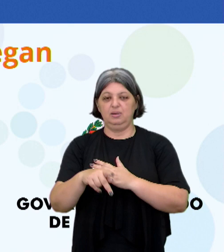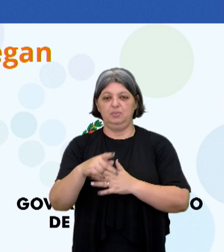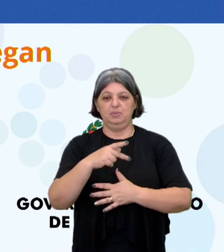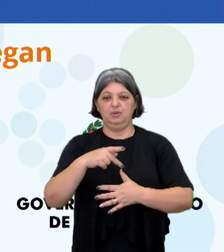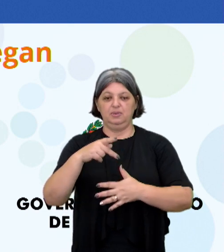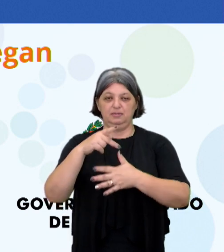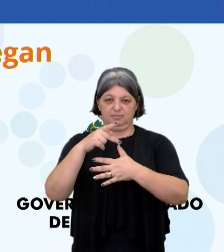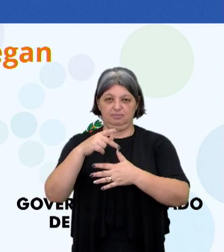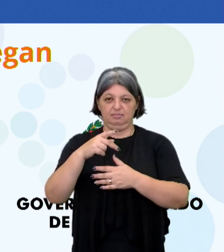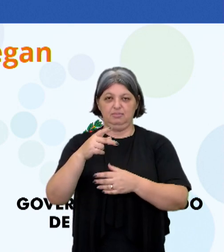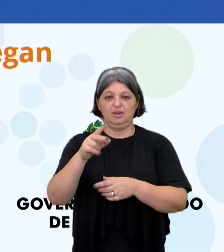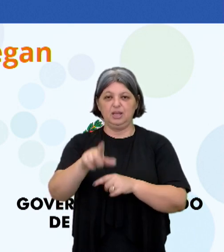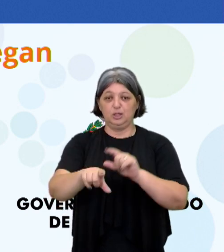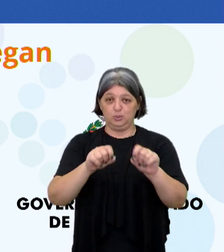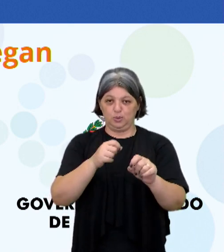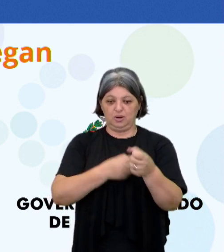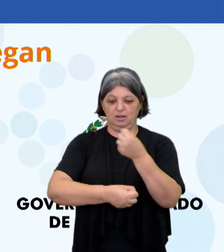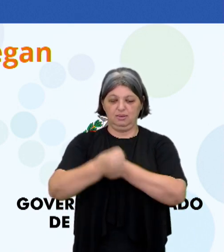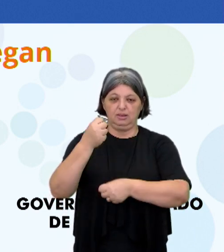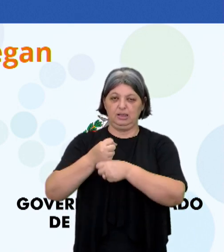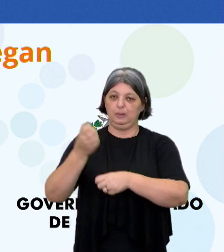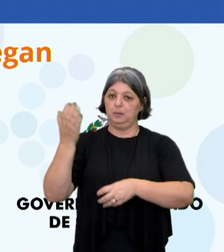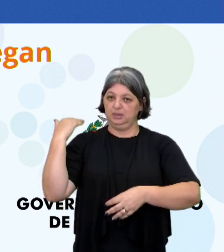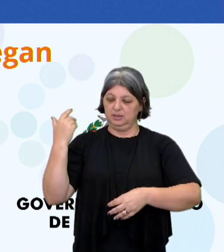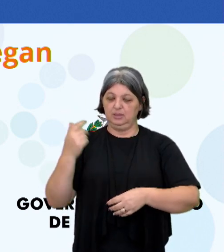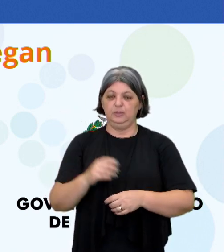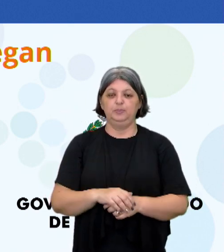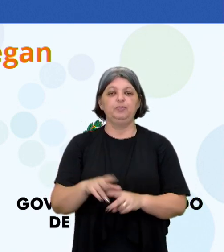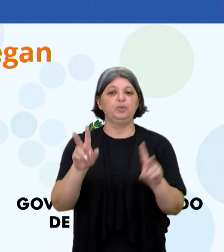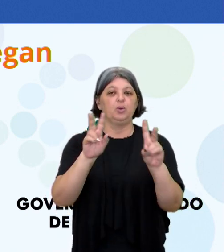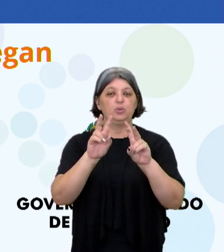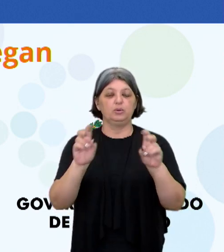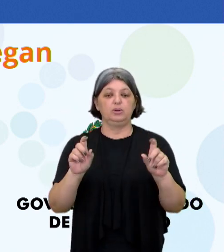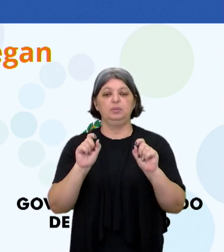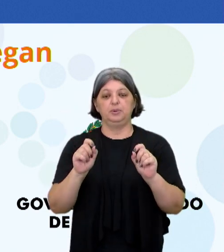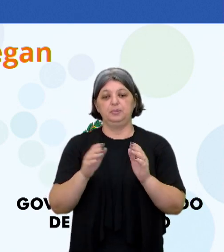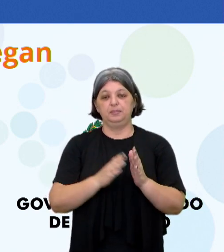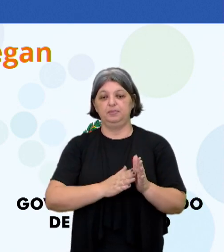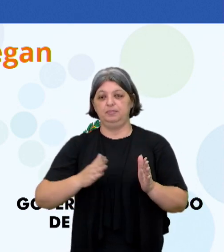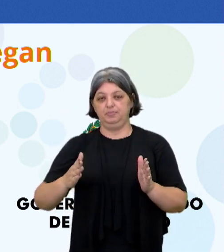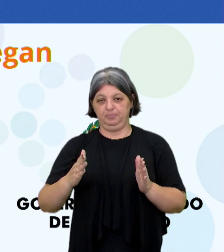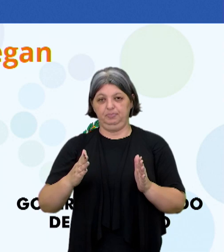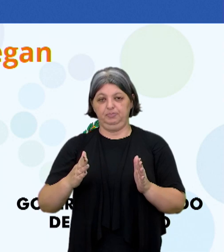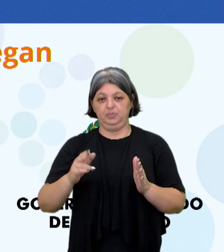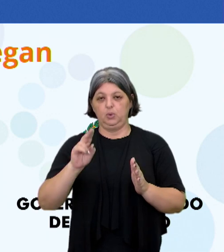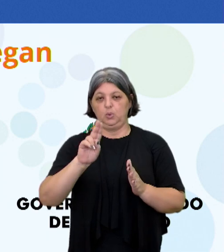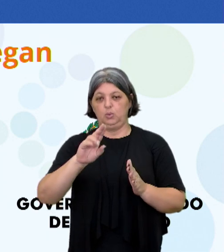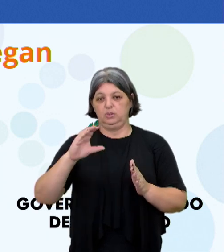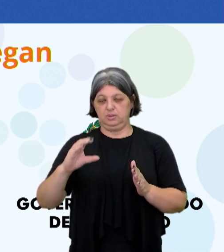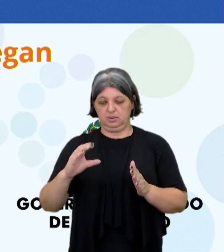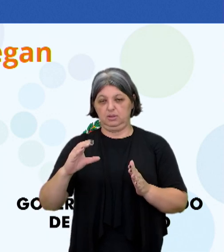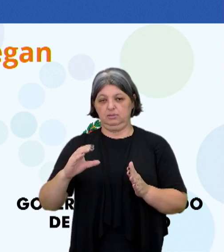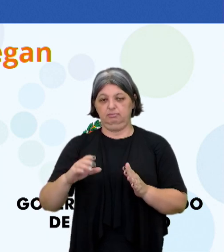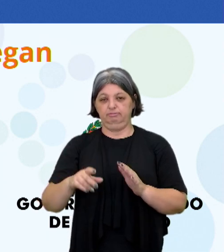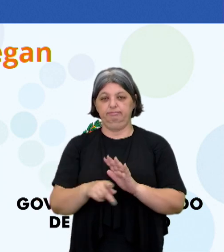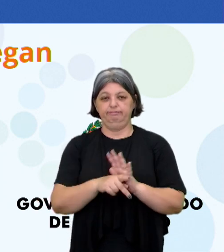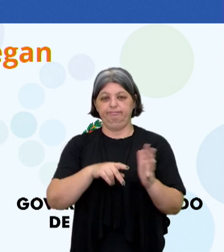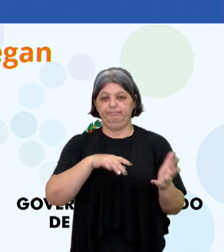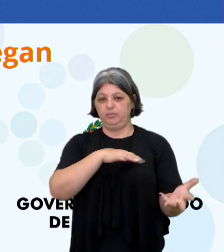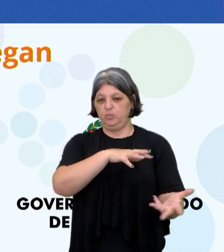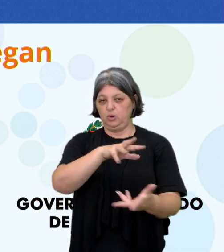escola no ano passado. E dentro desse aprofundamento a gente está na unidade curricular. No mundo, tudo